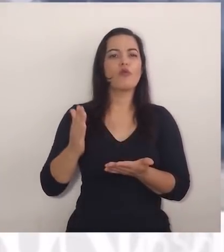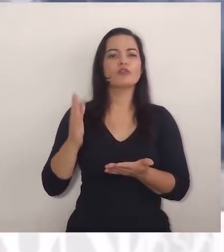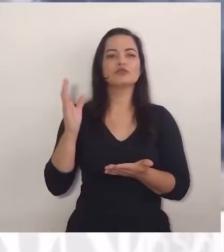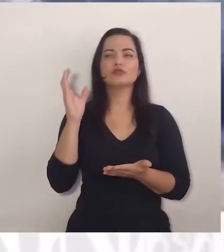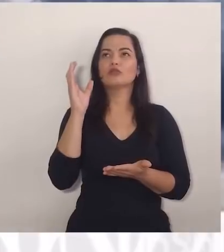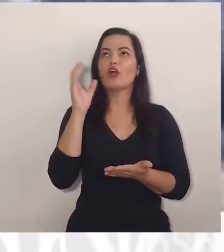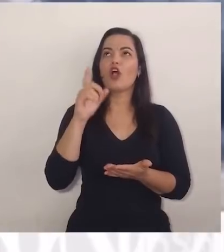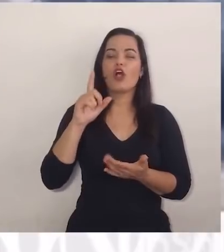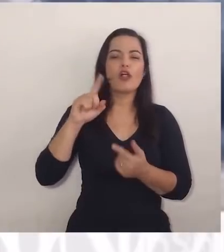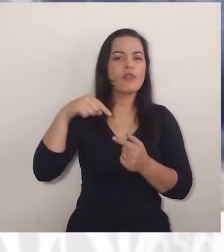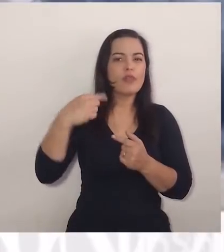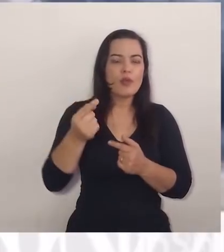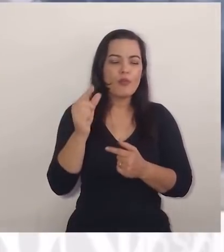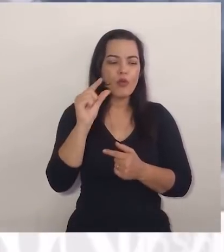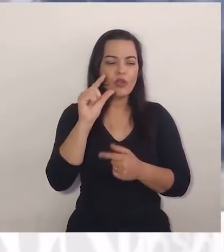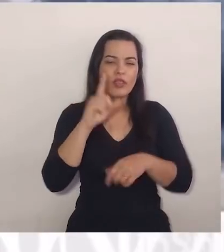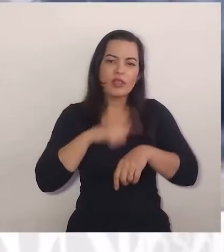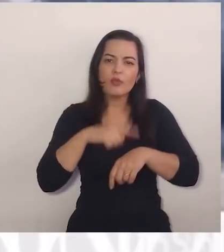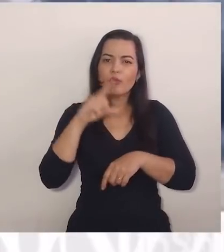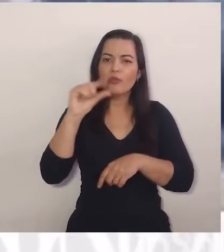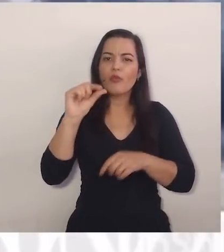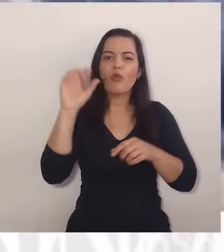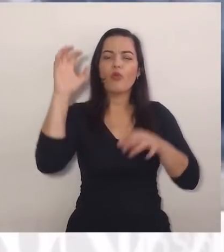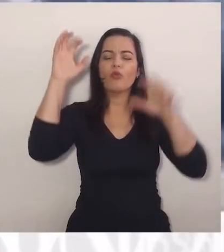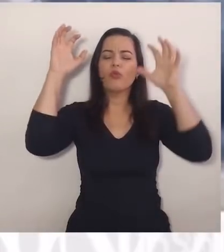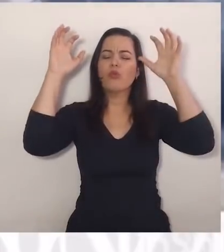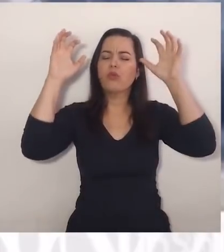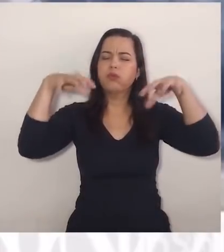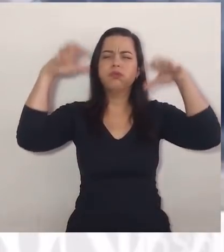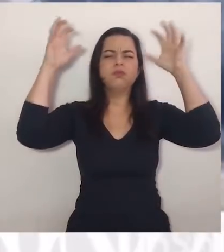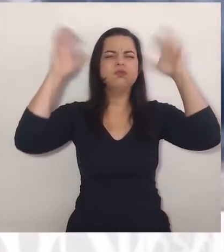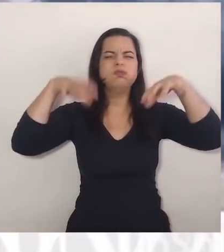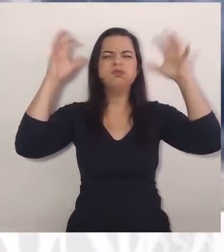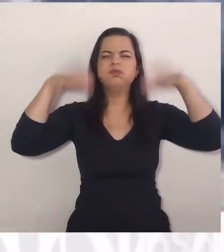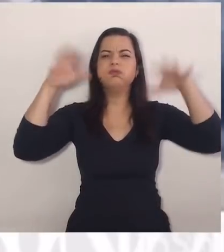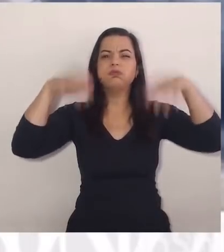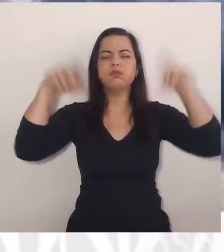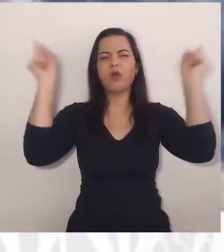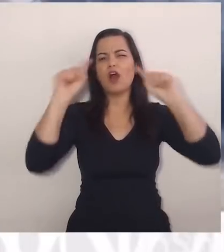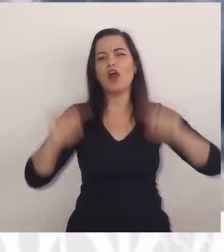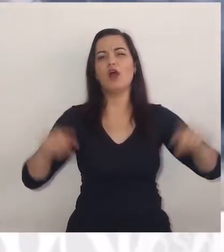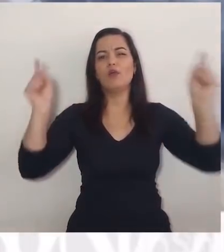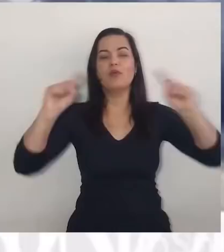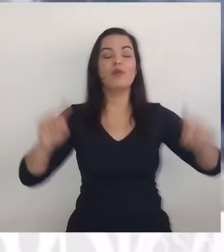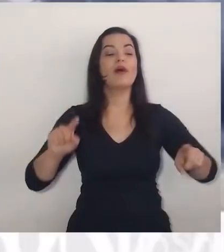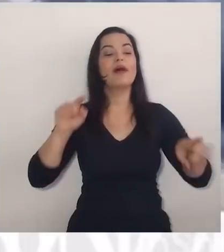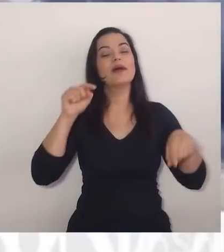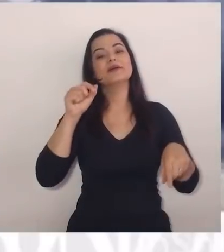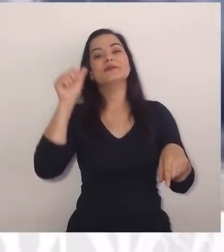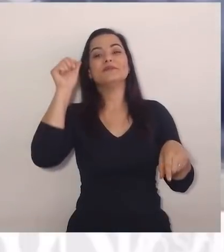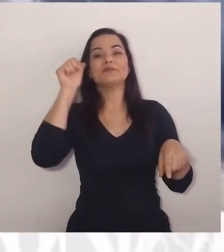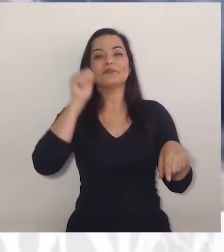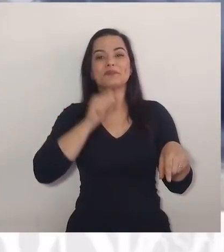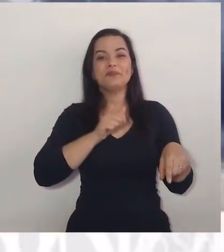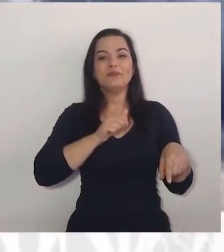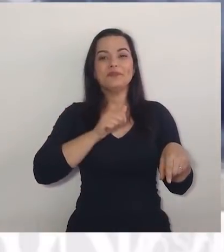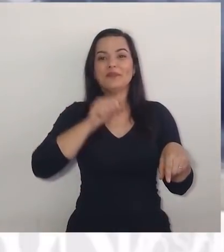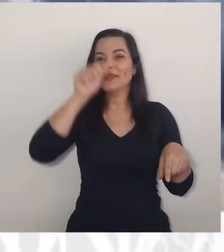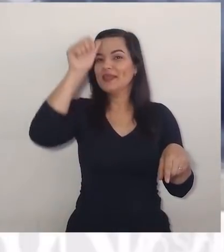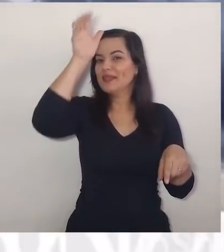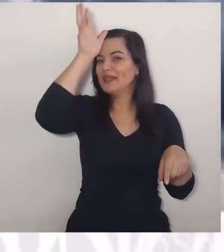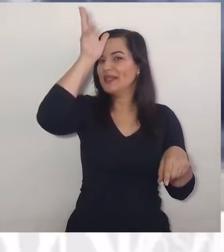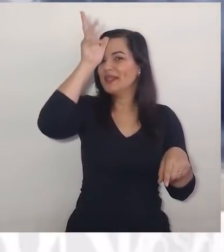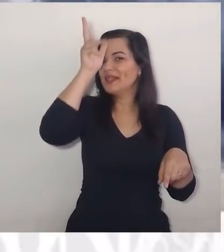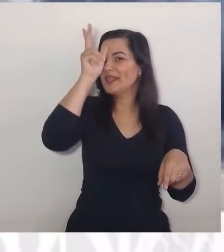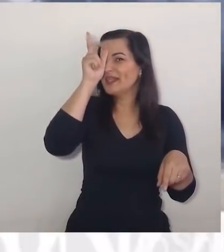um temporal. Em meio a raios e trovões, a galinha da Angola, toda molhada,